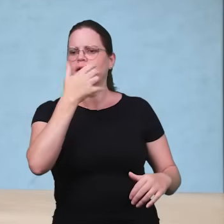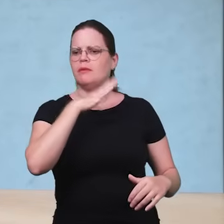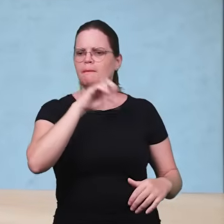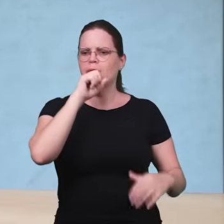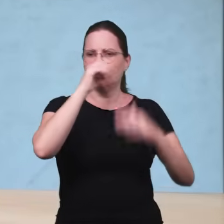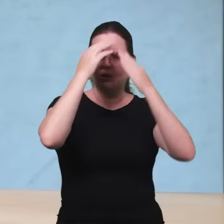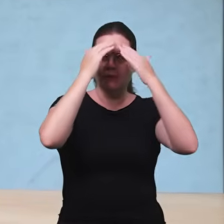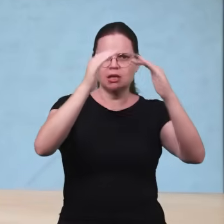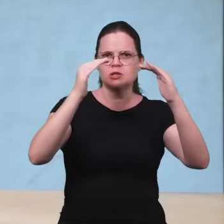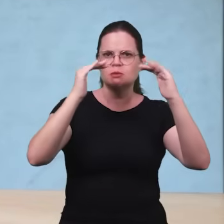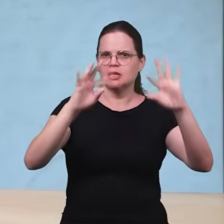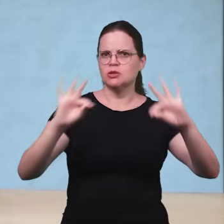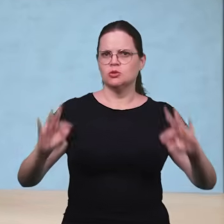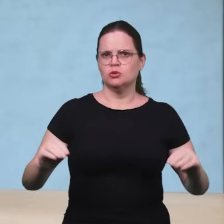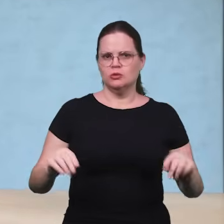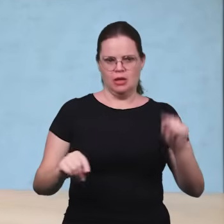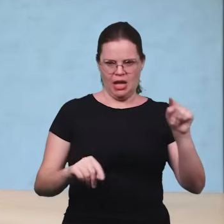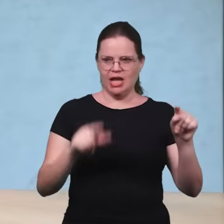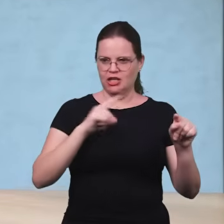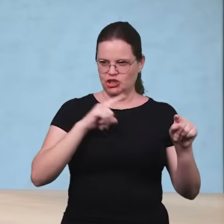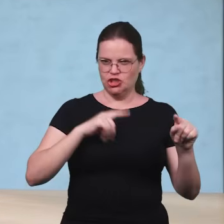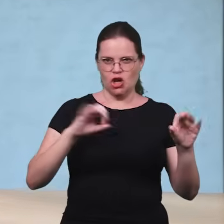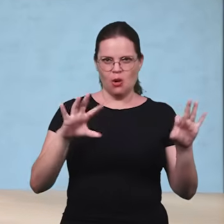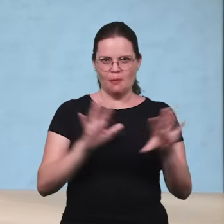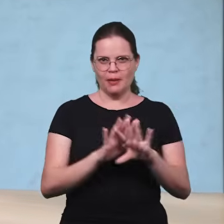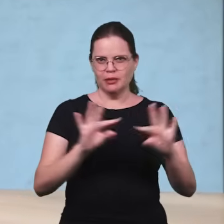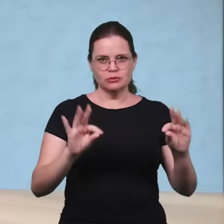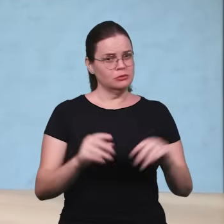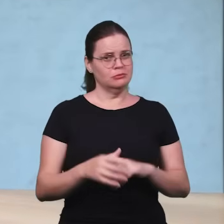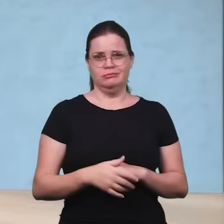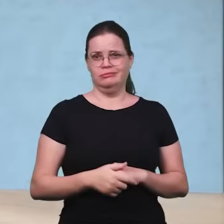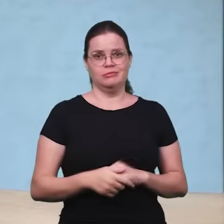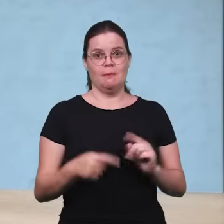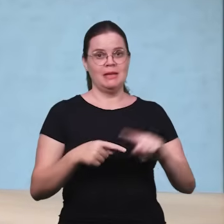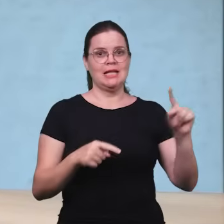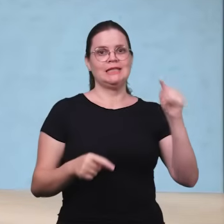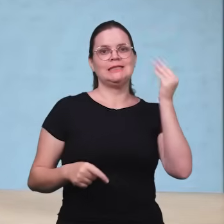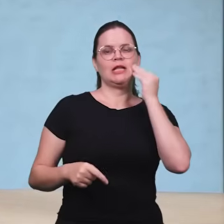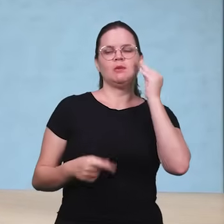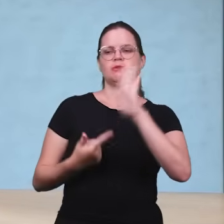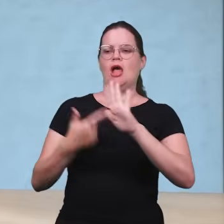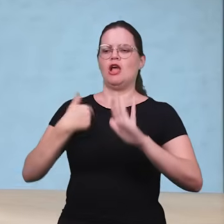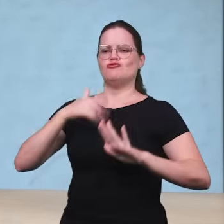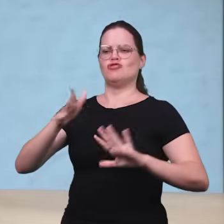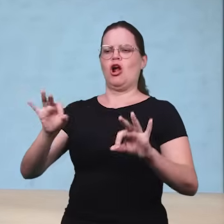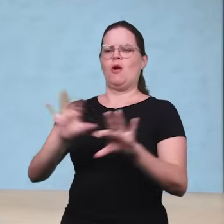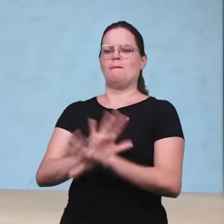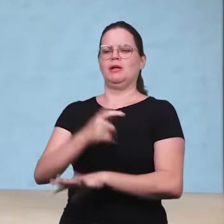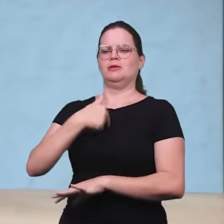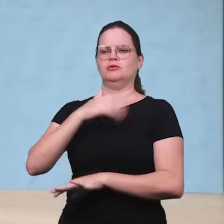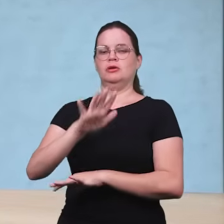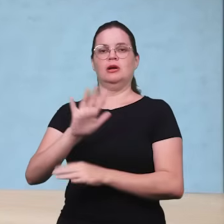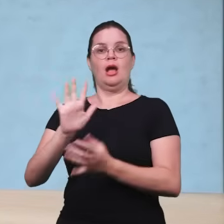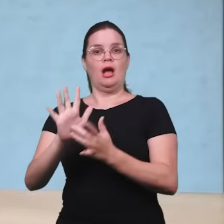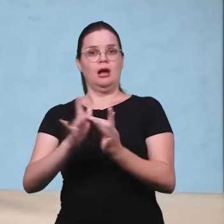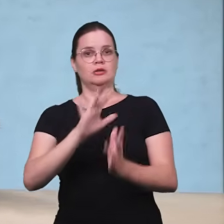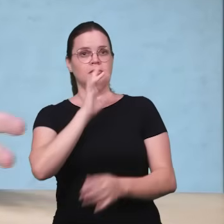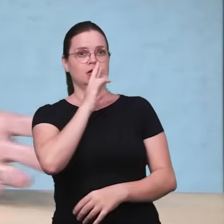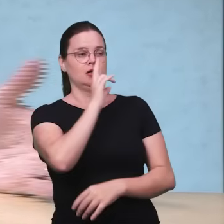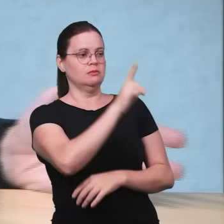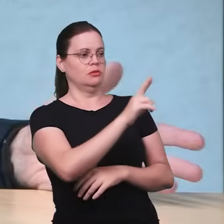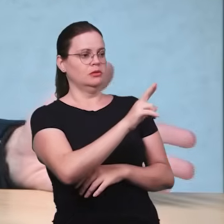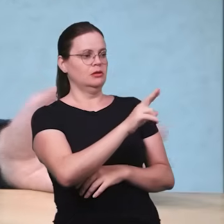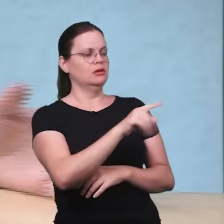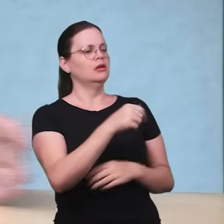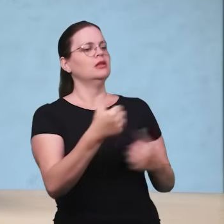ele não tinha feito tudo. Mas para ele se engrandecer diante de Jesus, não, eu já fiz tudo. E Jesus deu uma resposta para ele que ele viu que ele